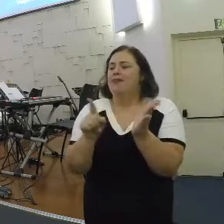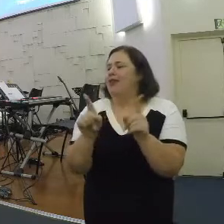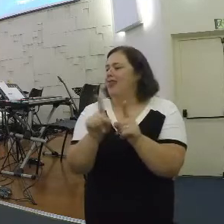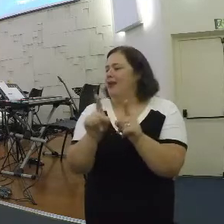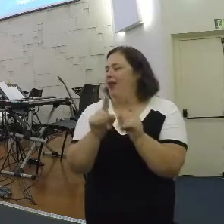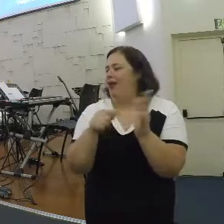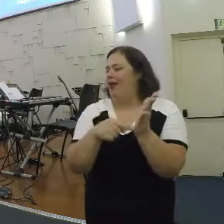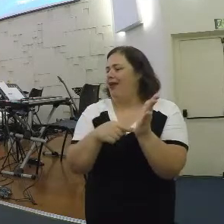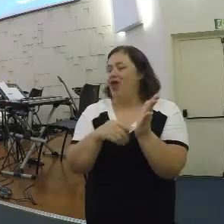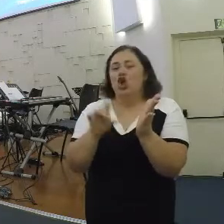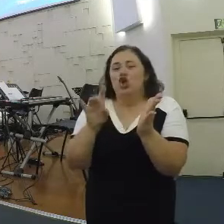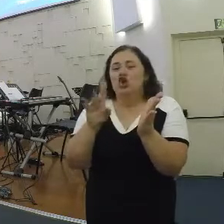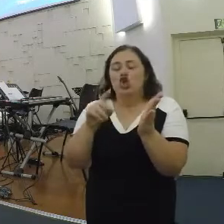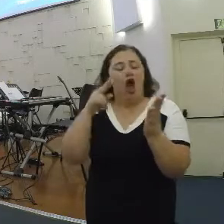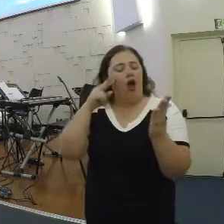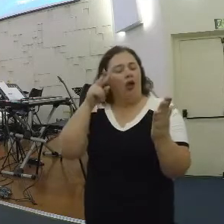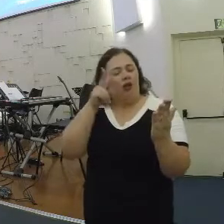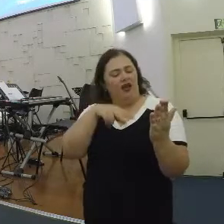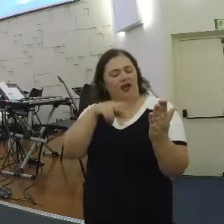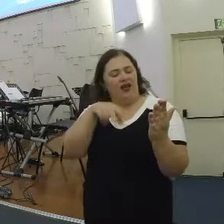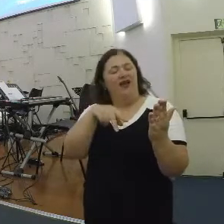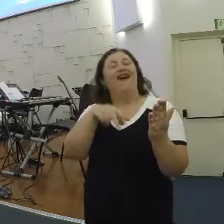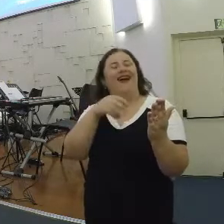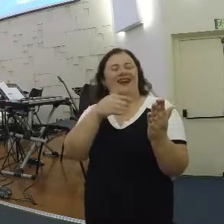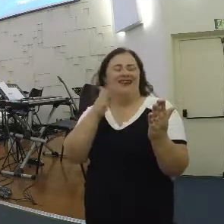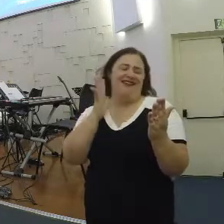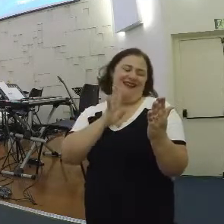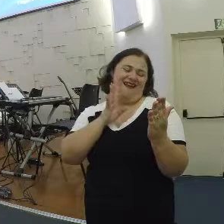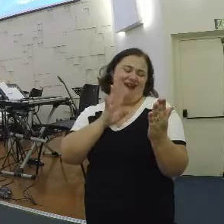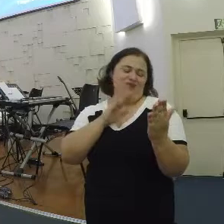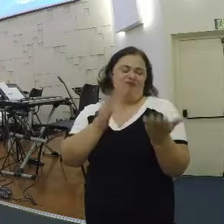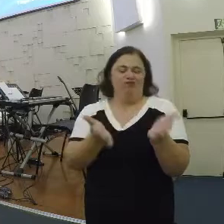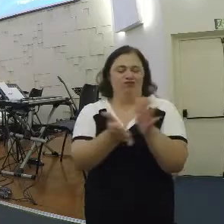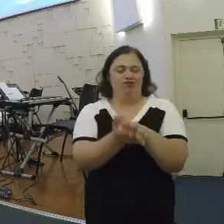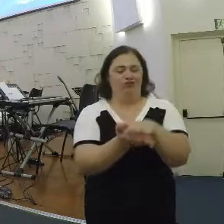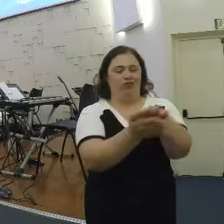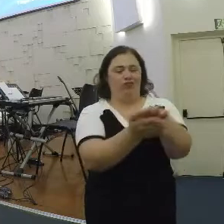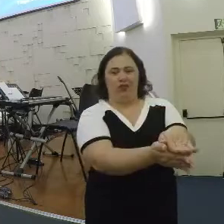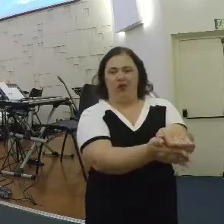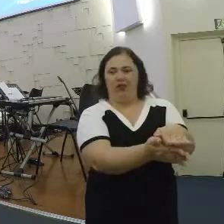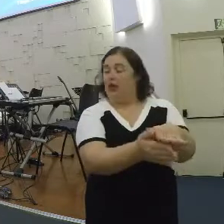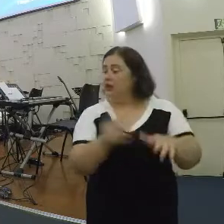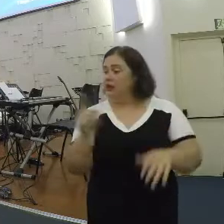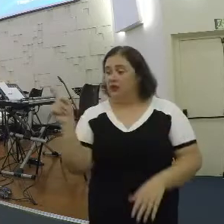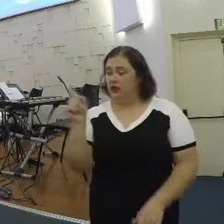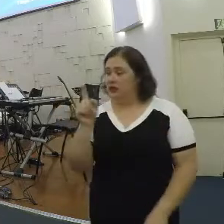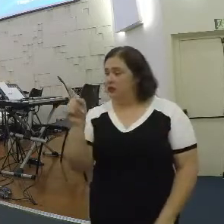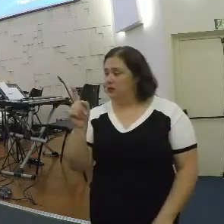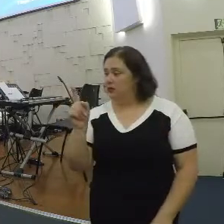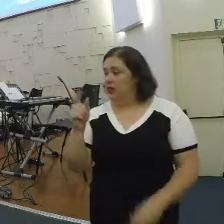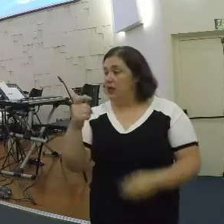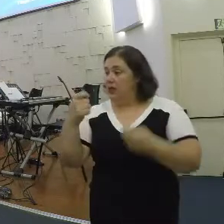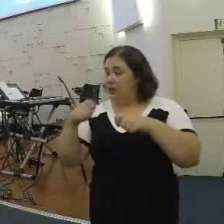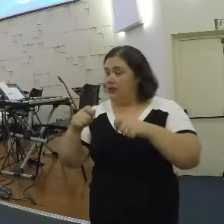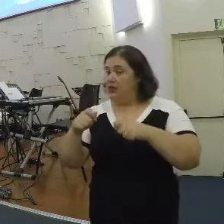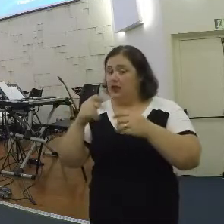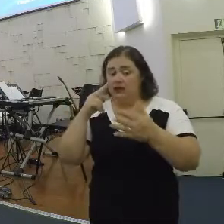a vós mesmos. Isso é sério, irmãos. Há pessoas que se enganam, ouvem a palavra, mas não